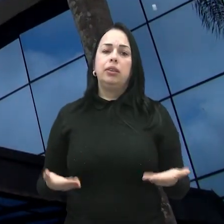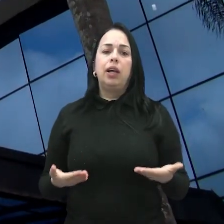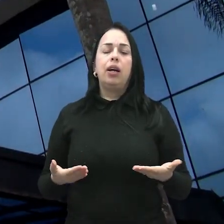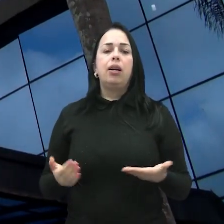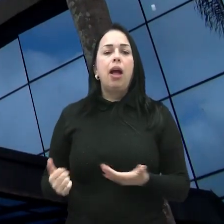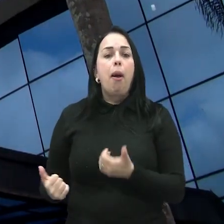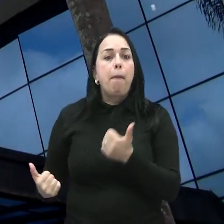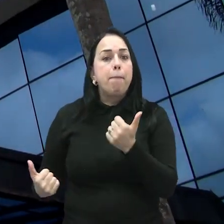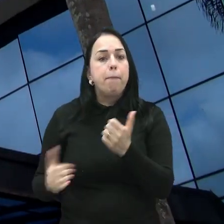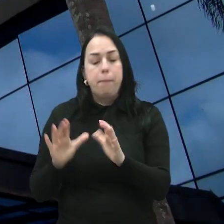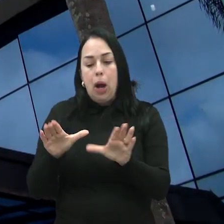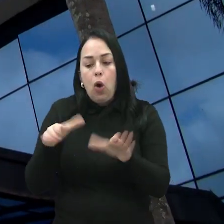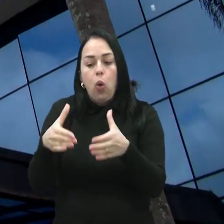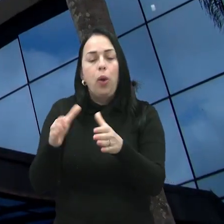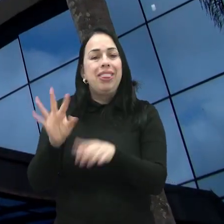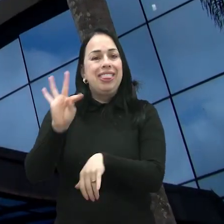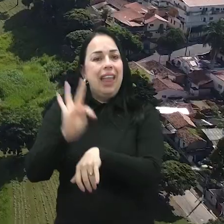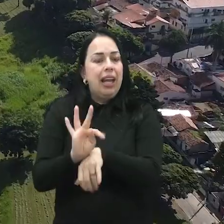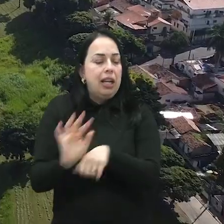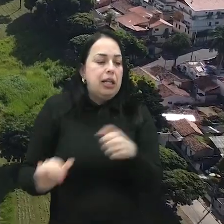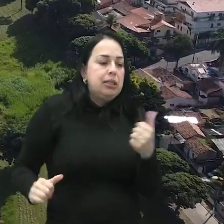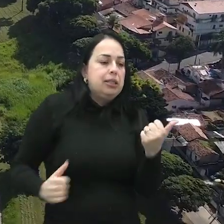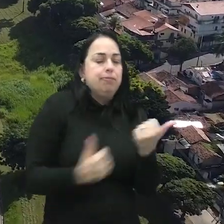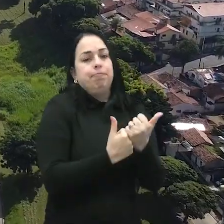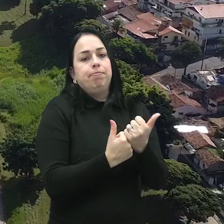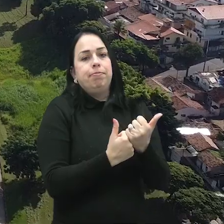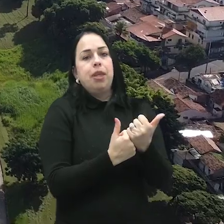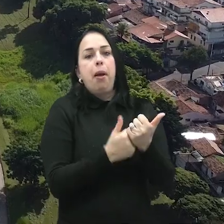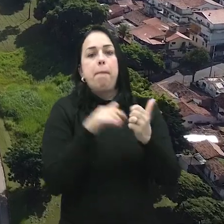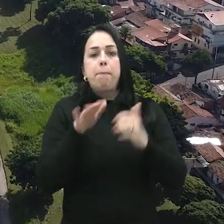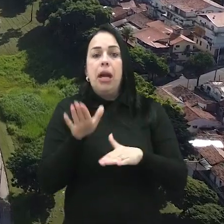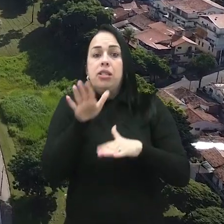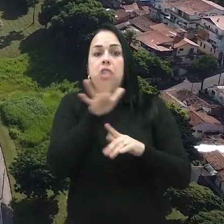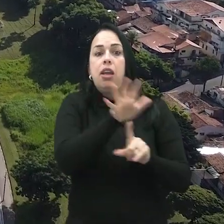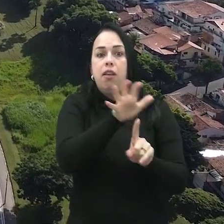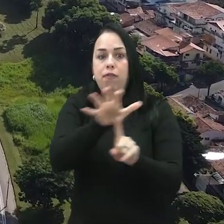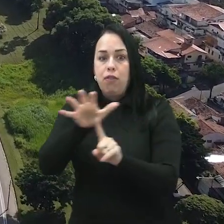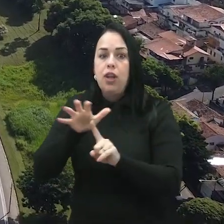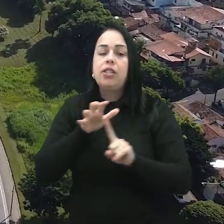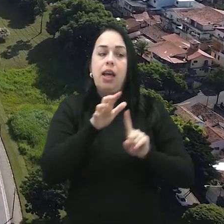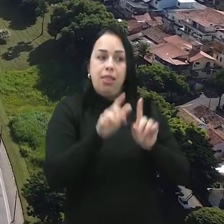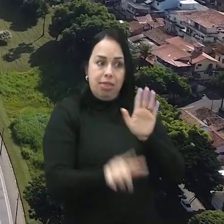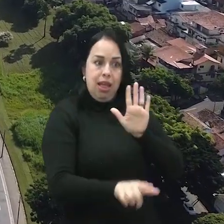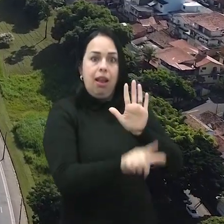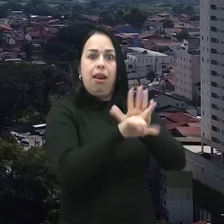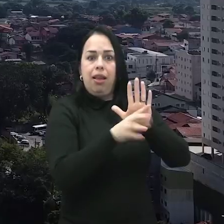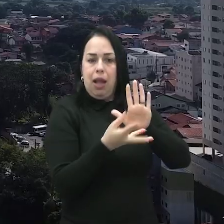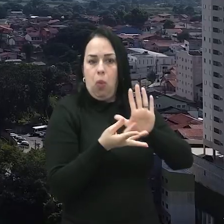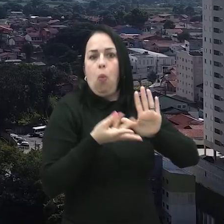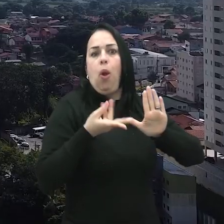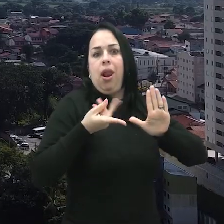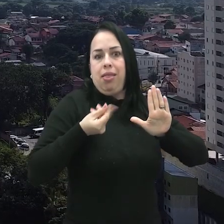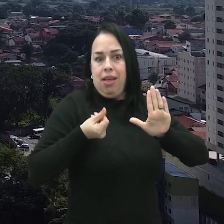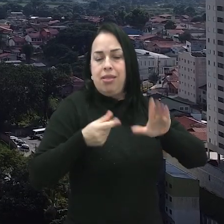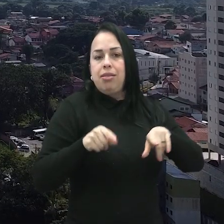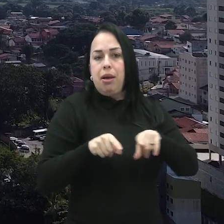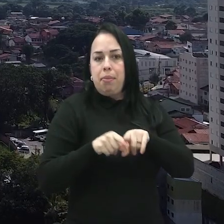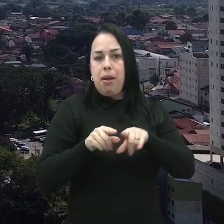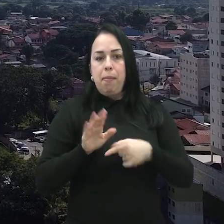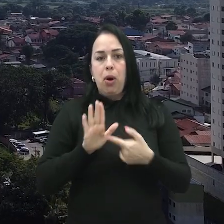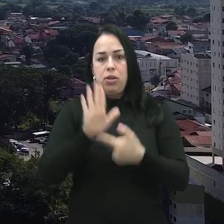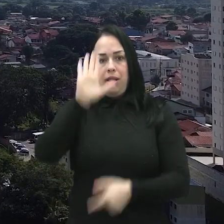Câmara. Um suporte técnico, mas com impacto direto na qualidade das leis e no exercício